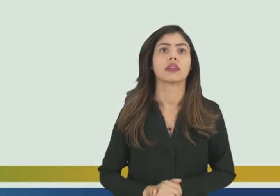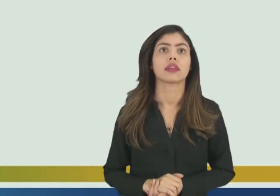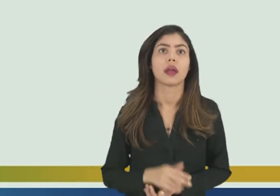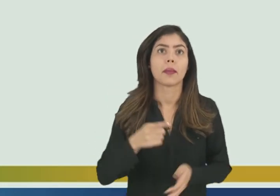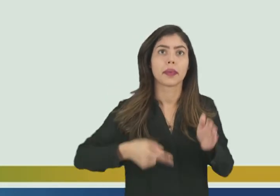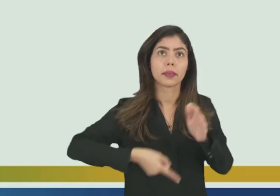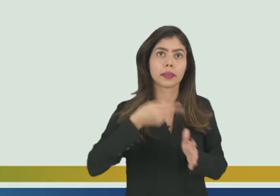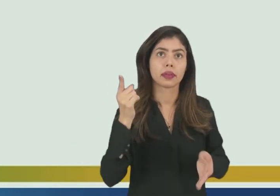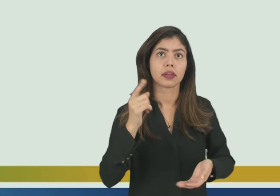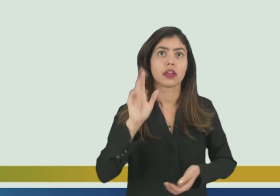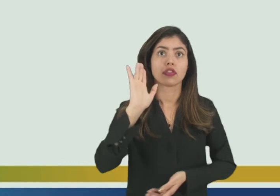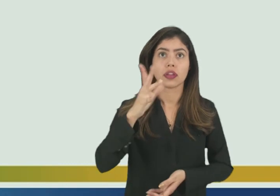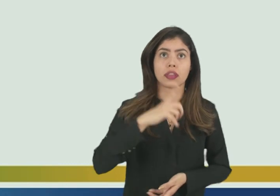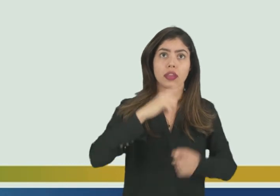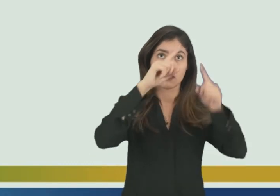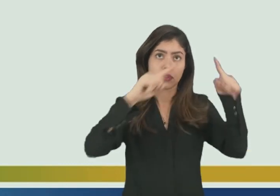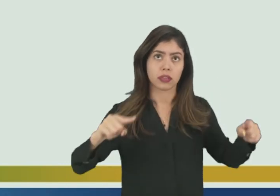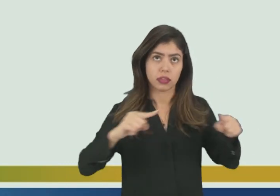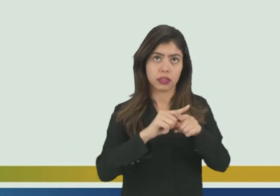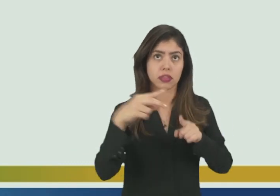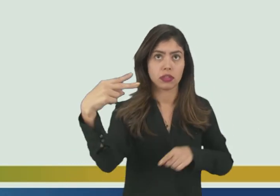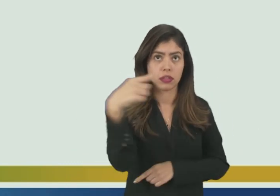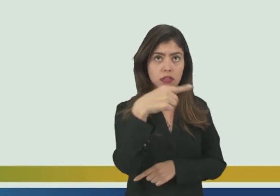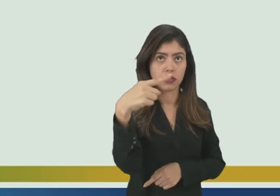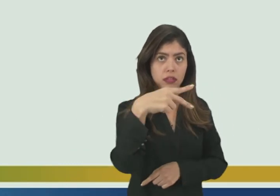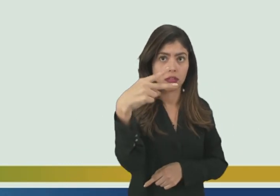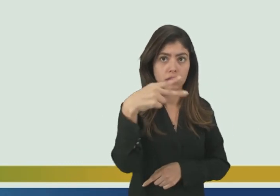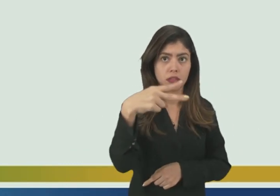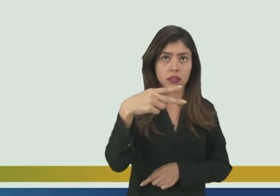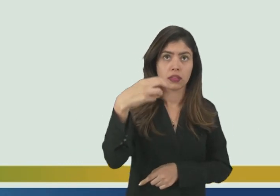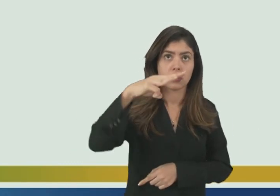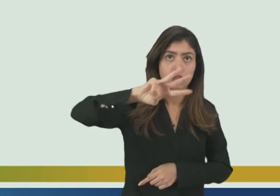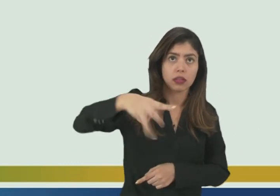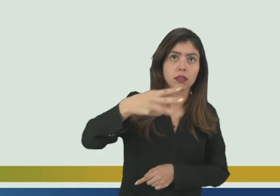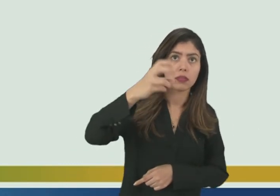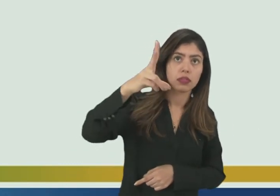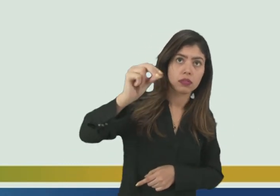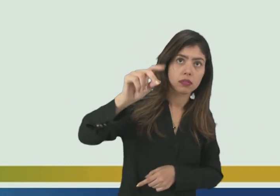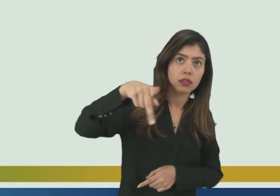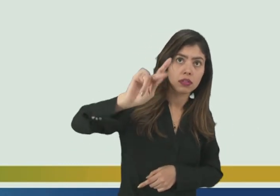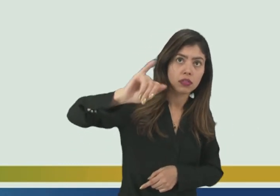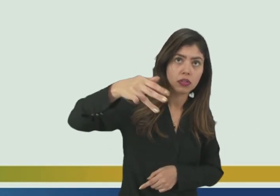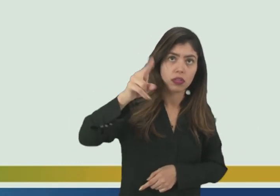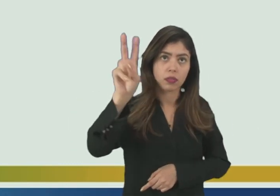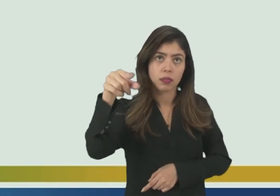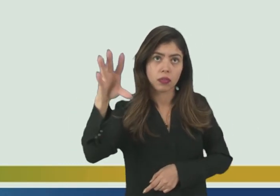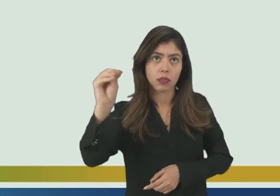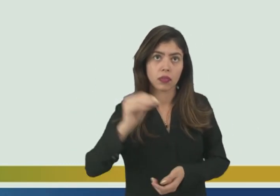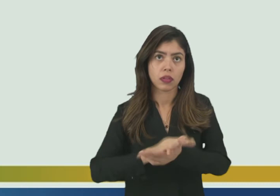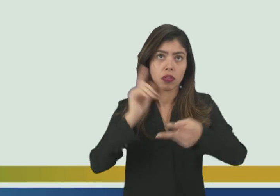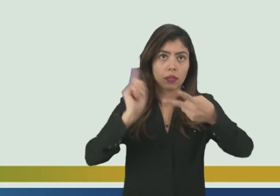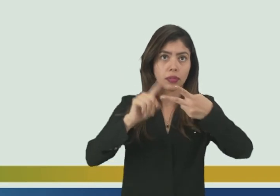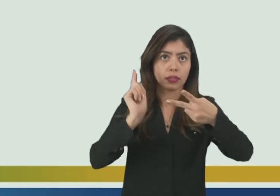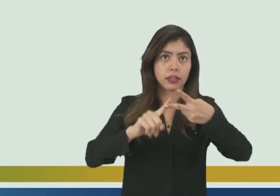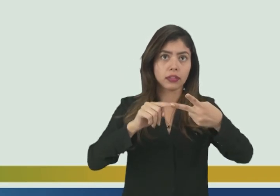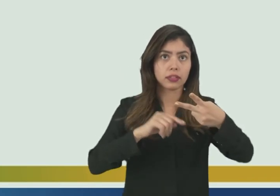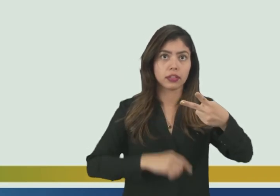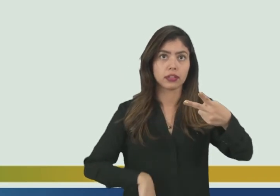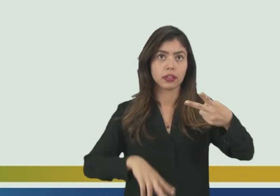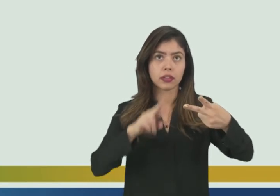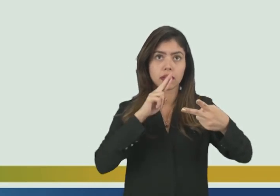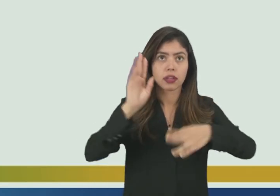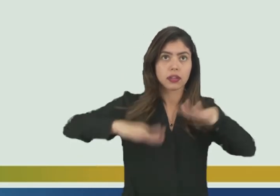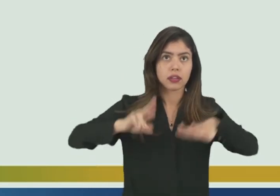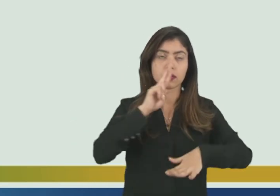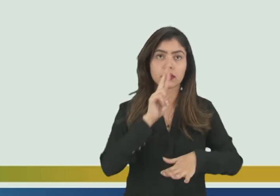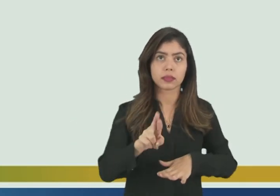passo, nós já temos a variação de entalpia da reação, 3.054 kJ/mol. Segundo passo, calcular a